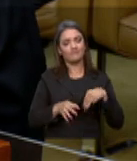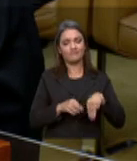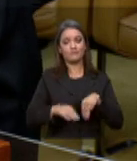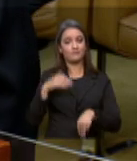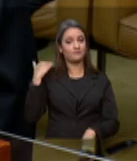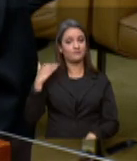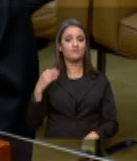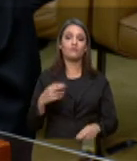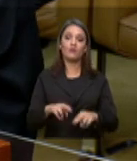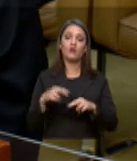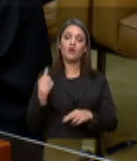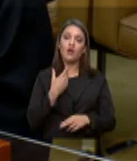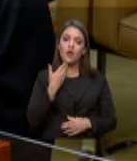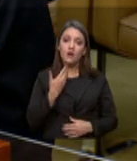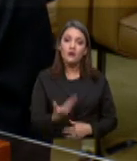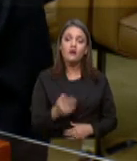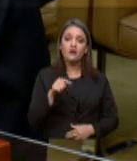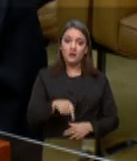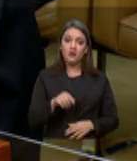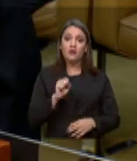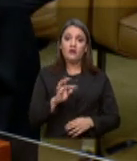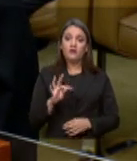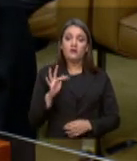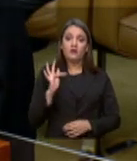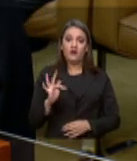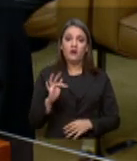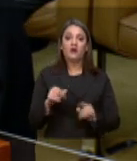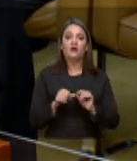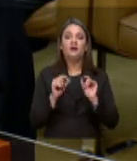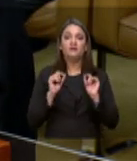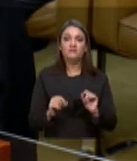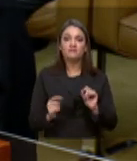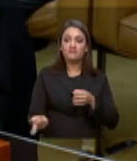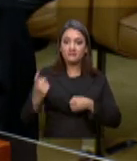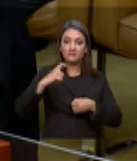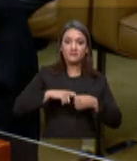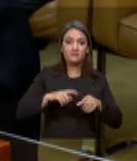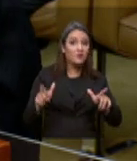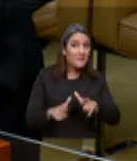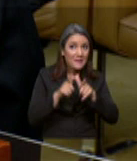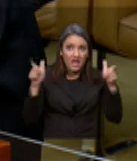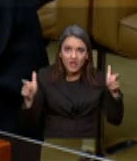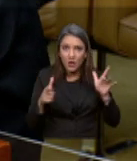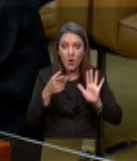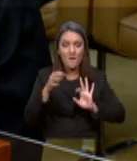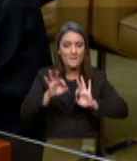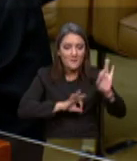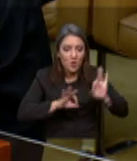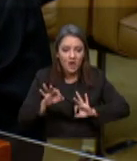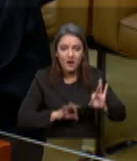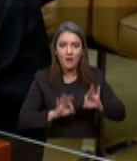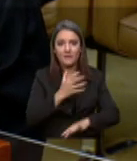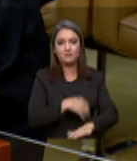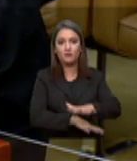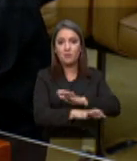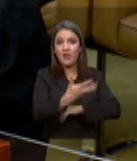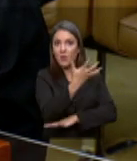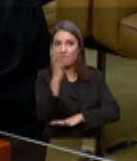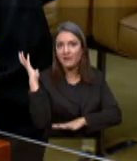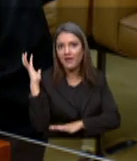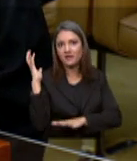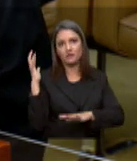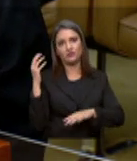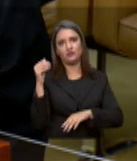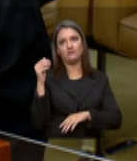Suprema Corte, que resgate o que já foi considerado o maior programa ambiental deste país e, quiçá, do planeta,